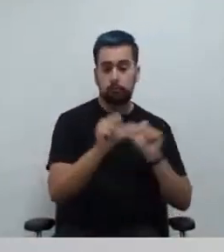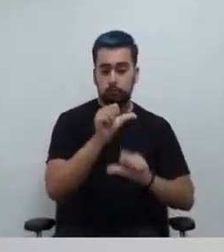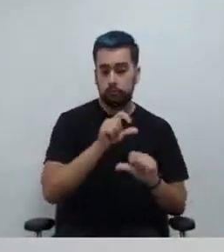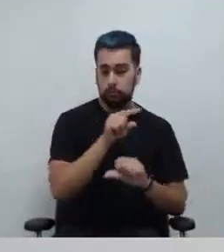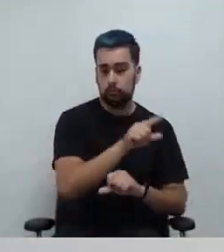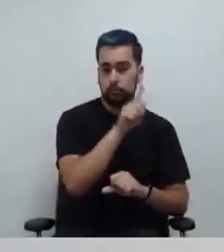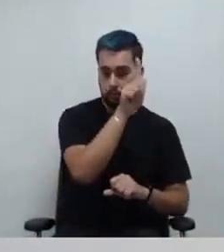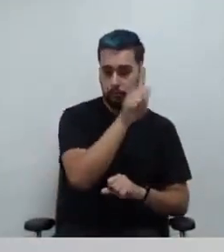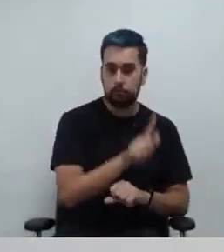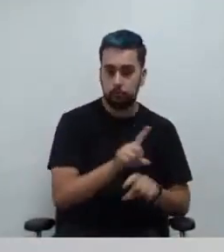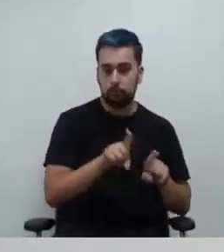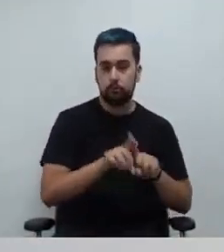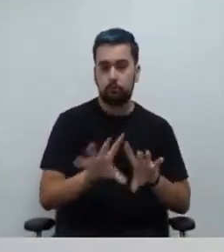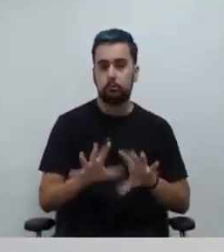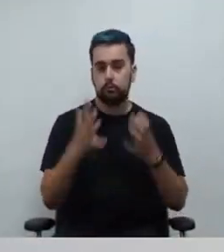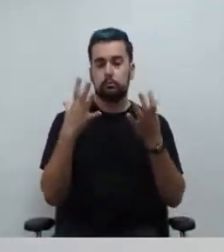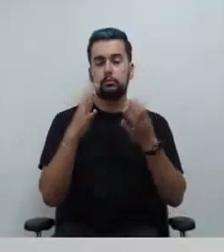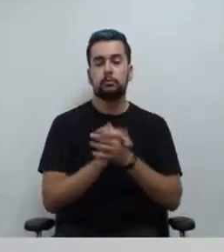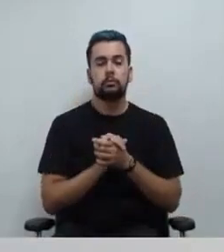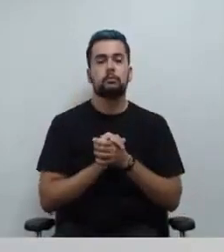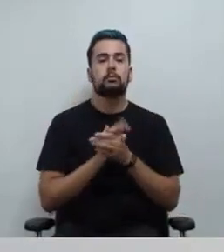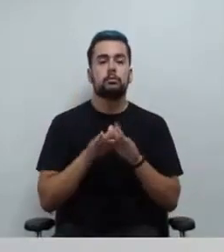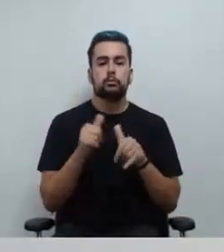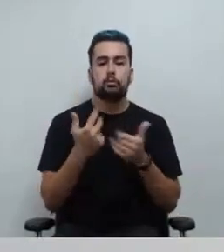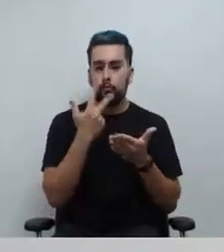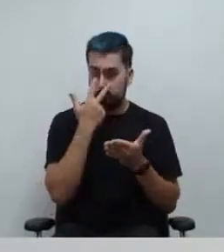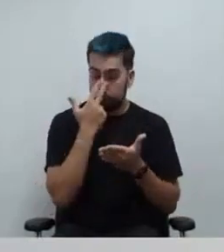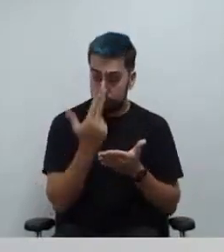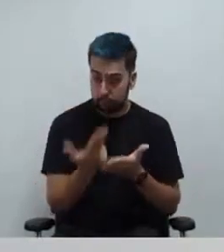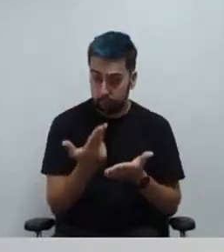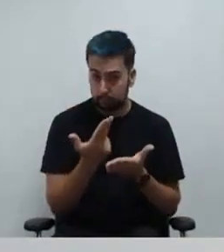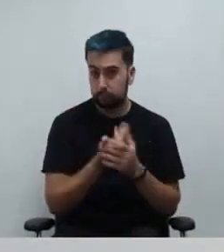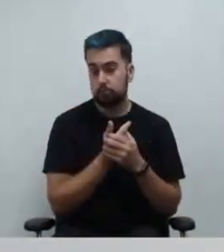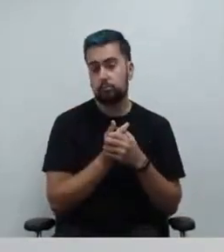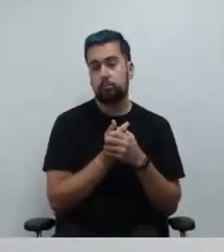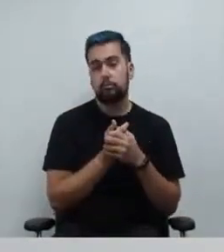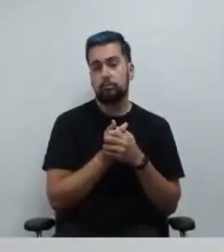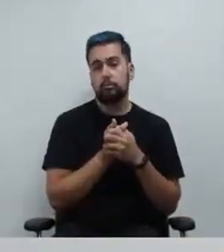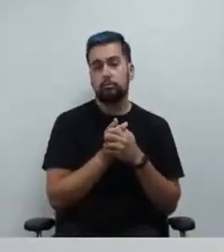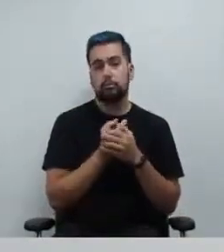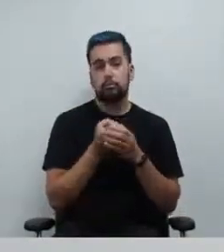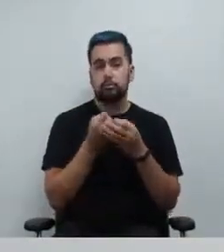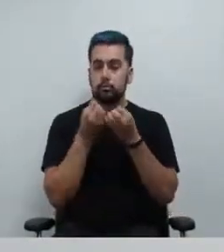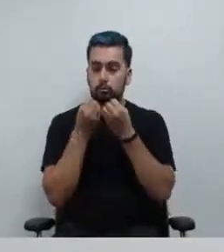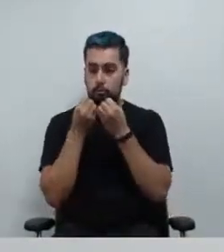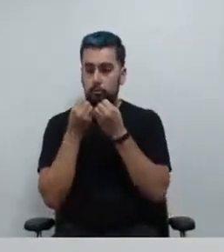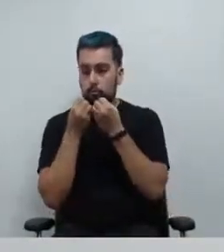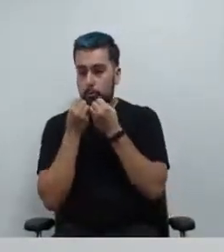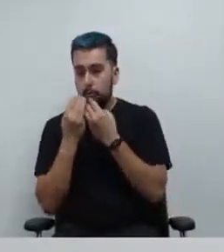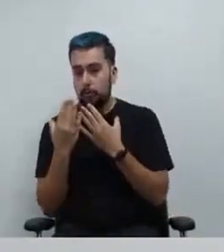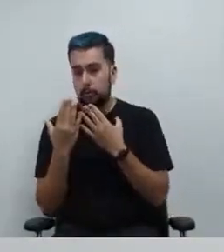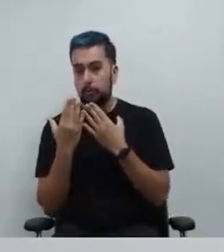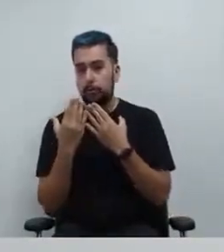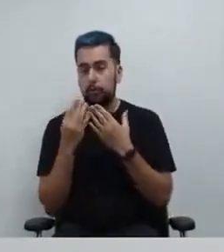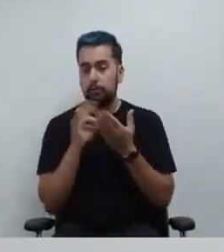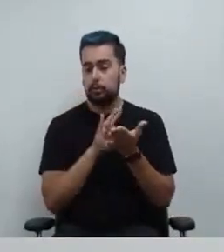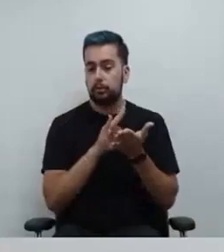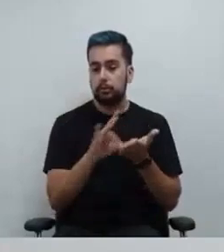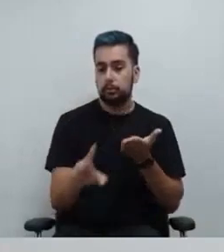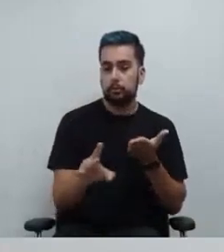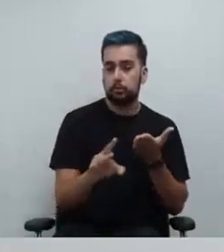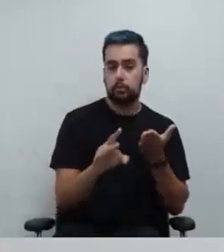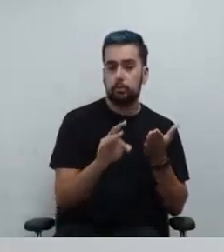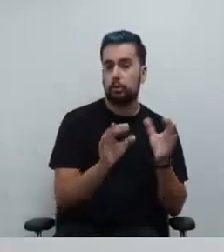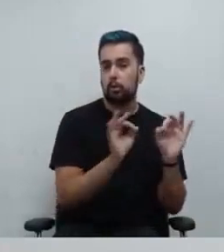vias. Então, eu acho que quando o ótimo é inimigo do bom, chegamos a esse momento com uma